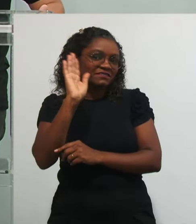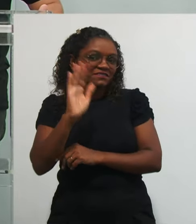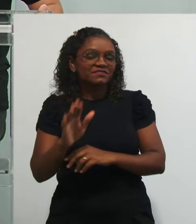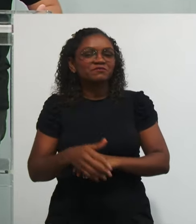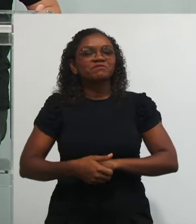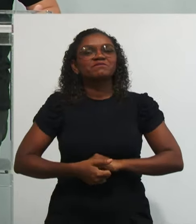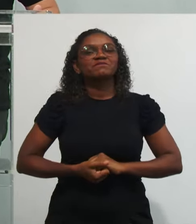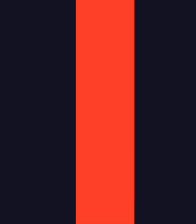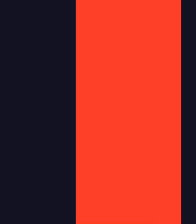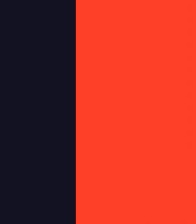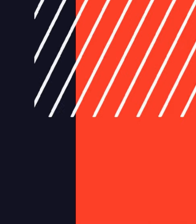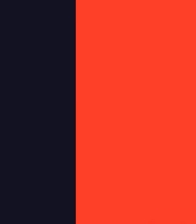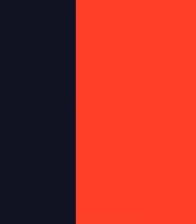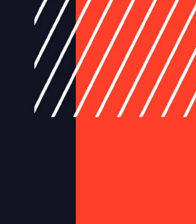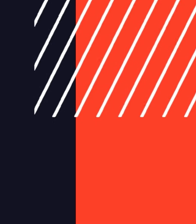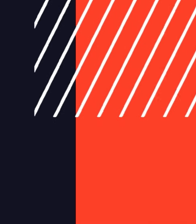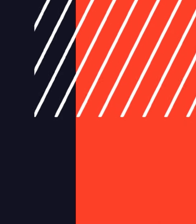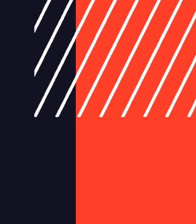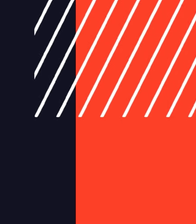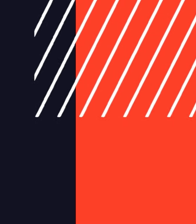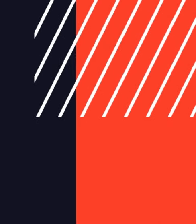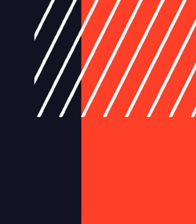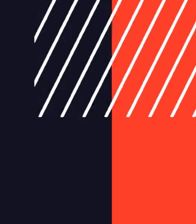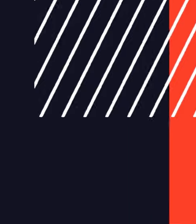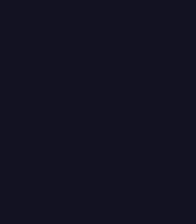tchau tchau